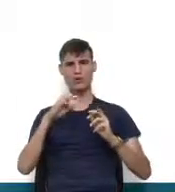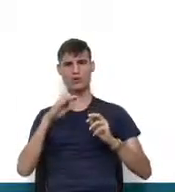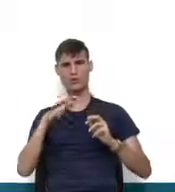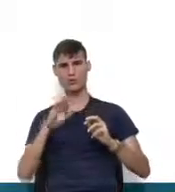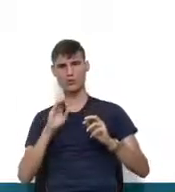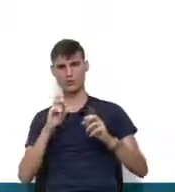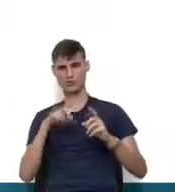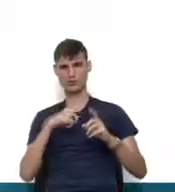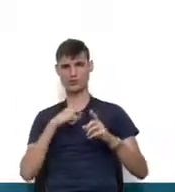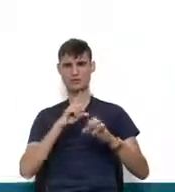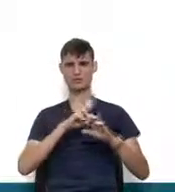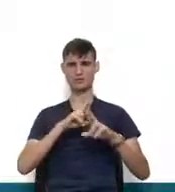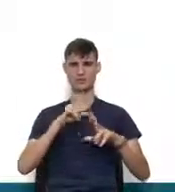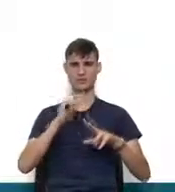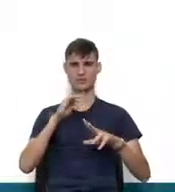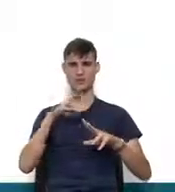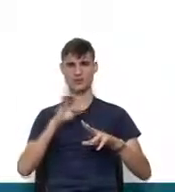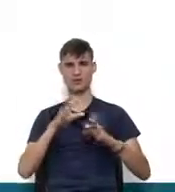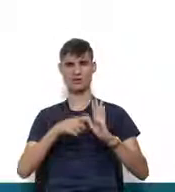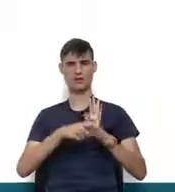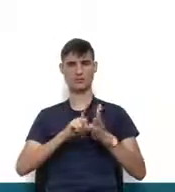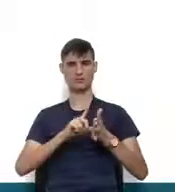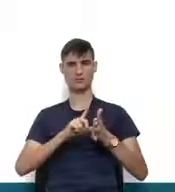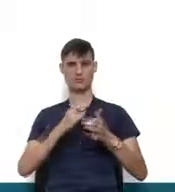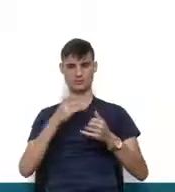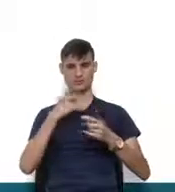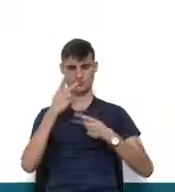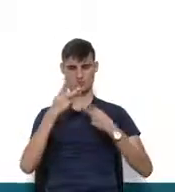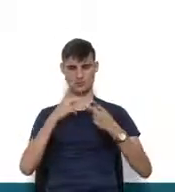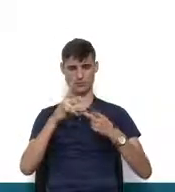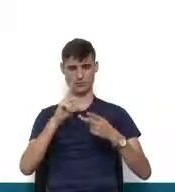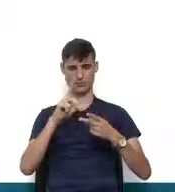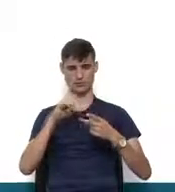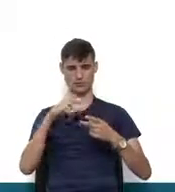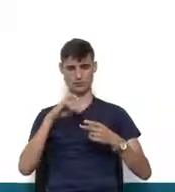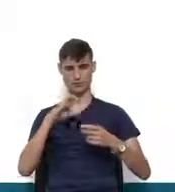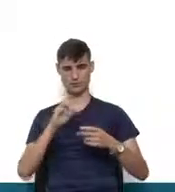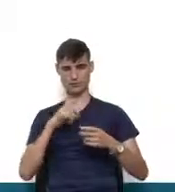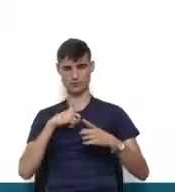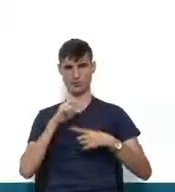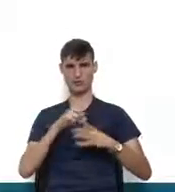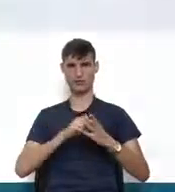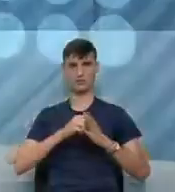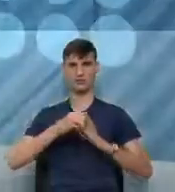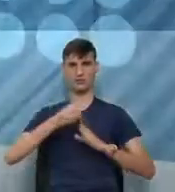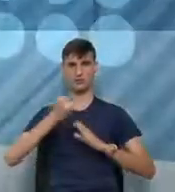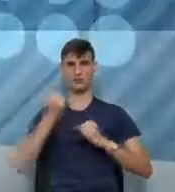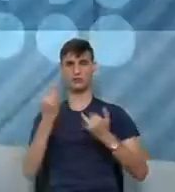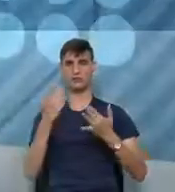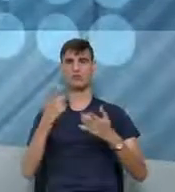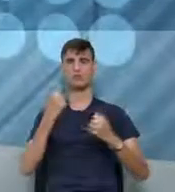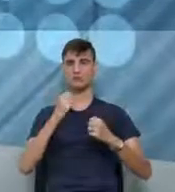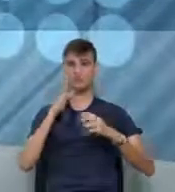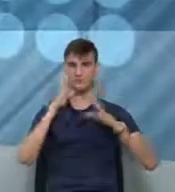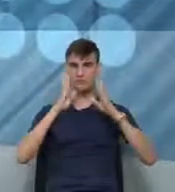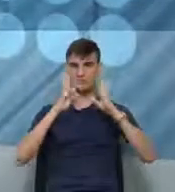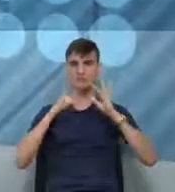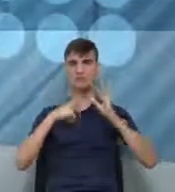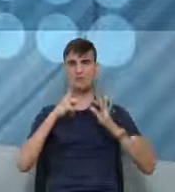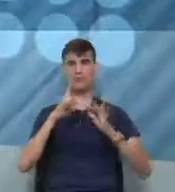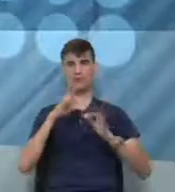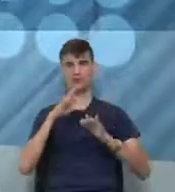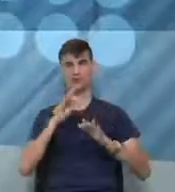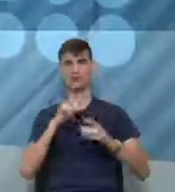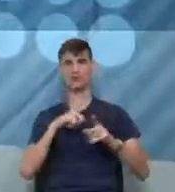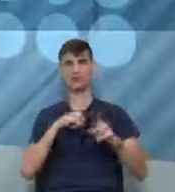exemplo da outra série anteriormente, quando eu falo de polinômios, de potência, a gente pode pensar na série de potência,